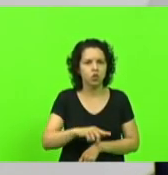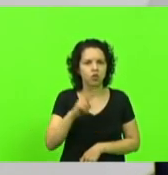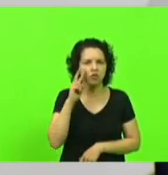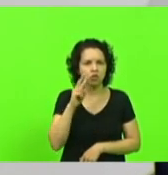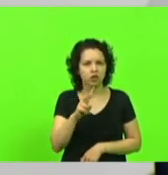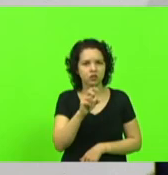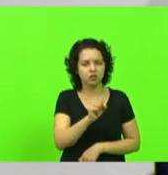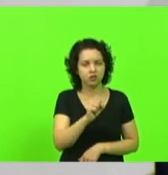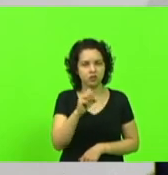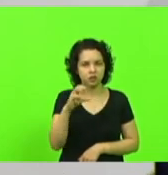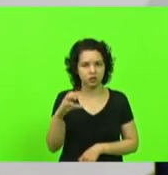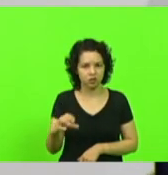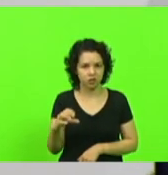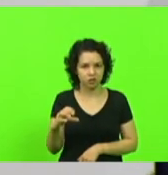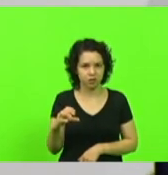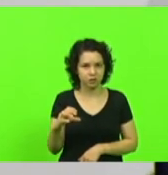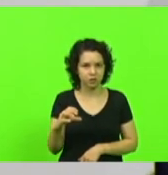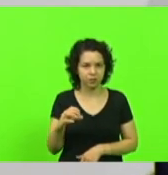Catarina